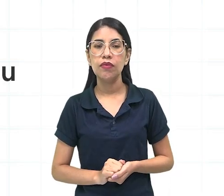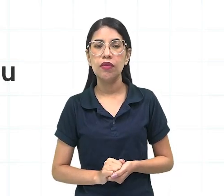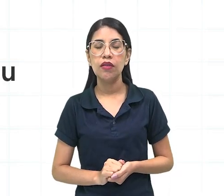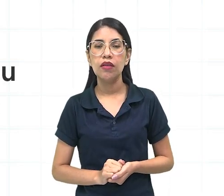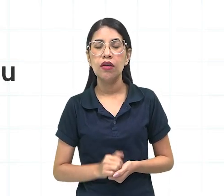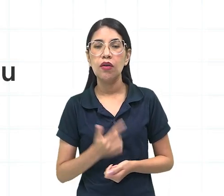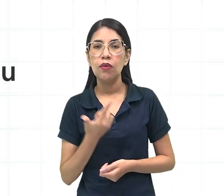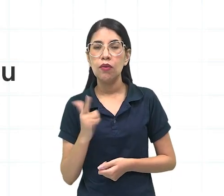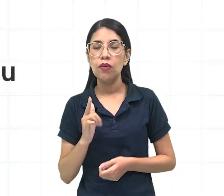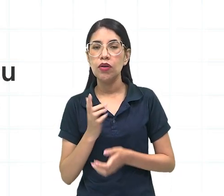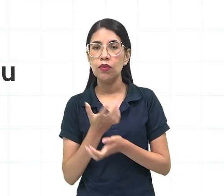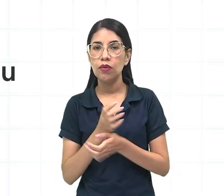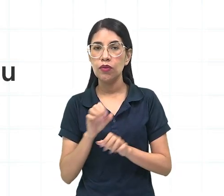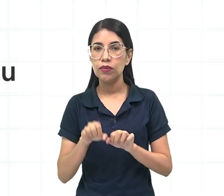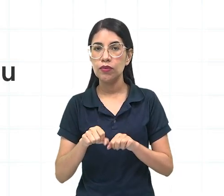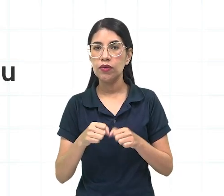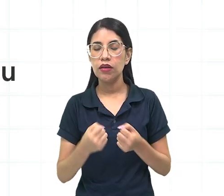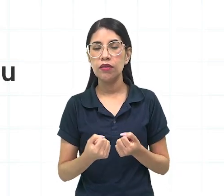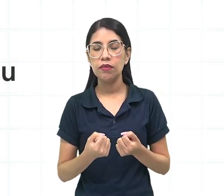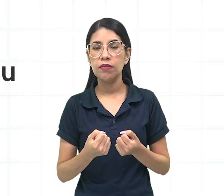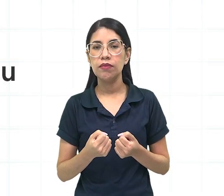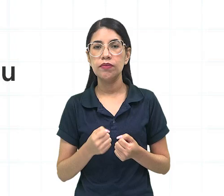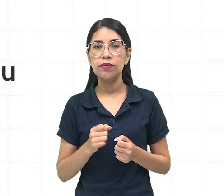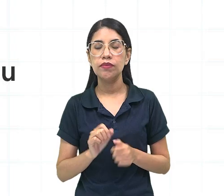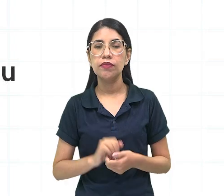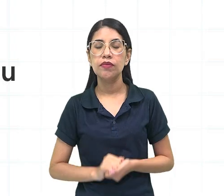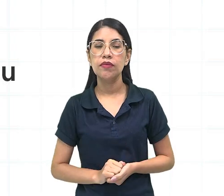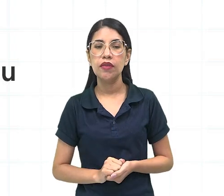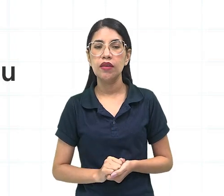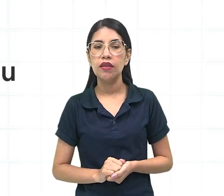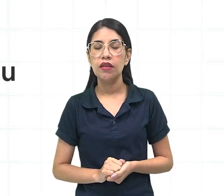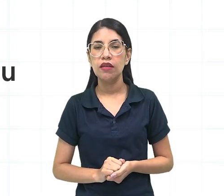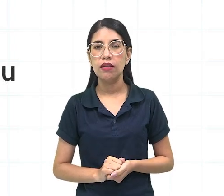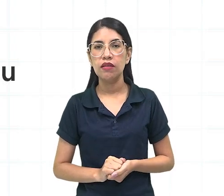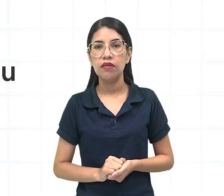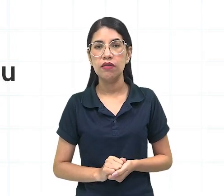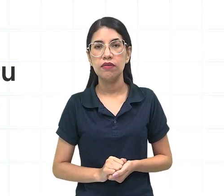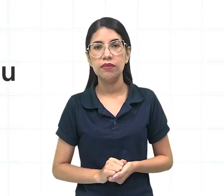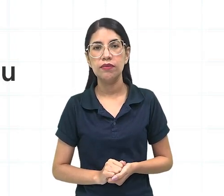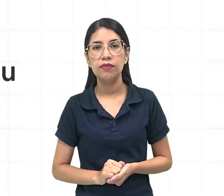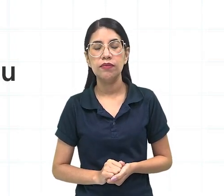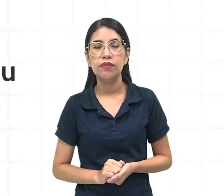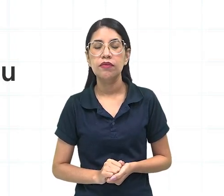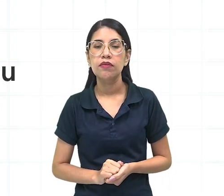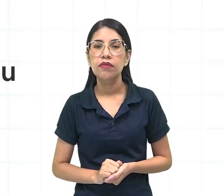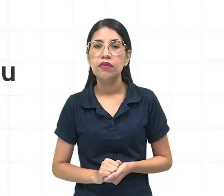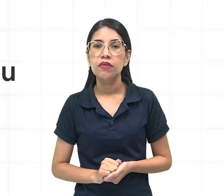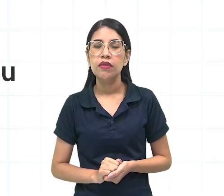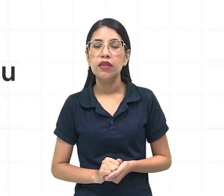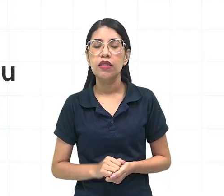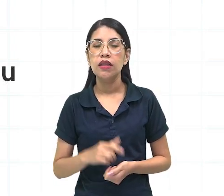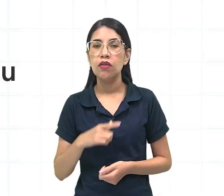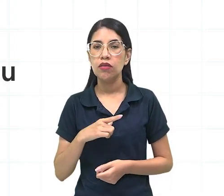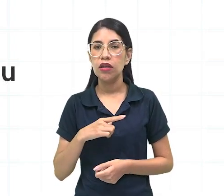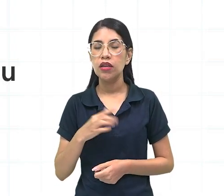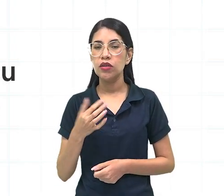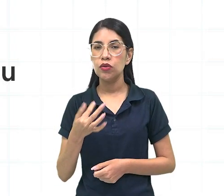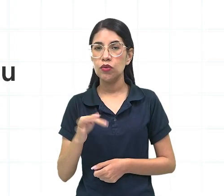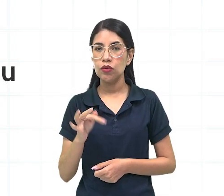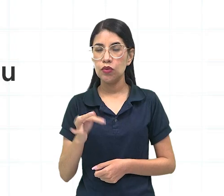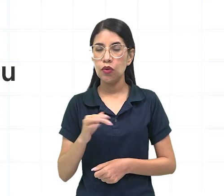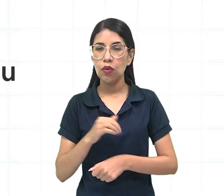Outra lesão é a fratura, que é a quebra ou a fissura de um osso. E aí ela é seguida de muita dor,